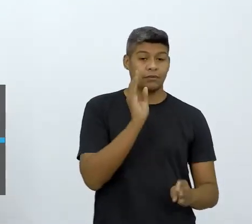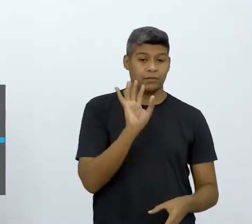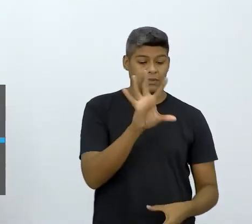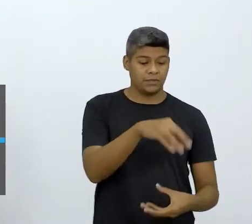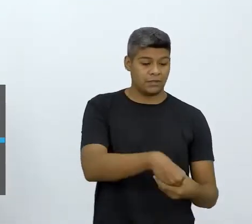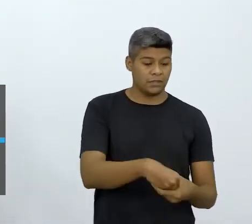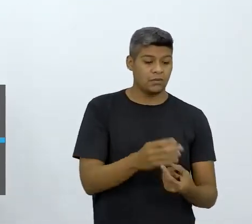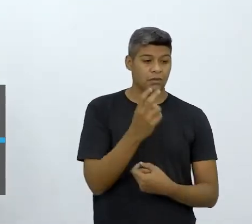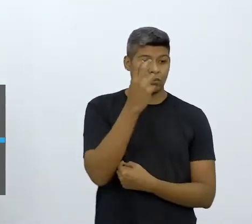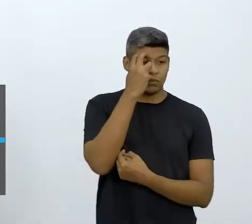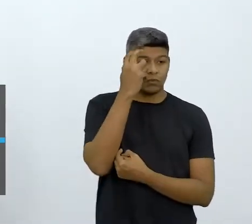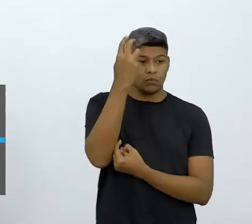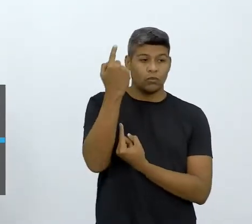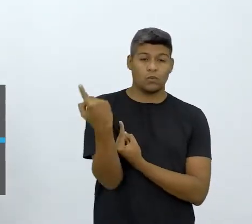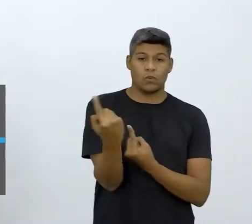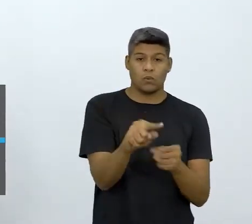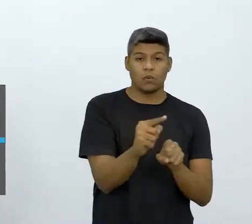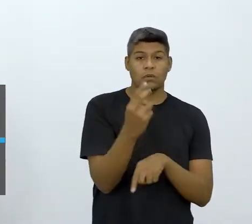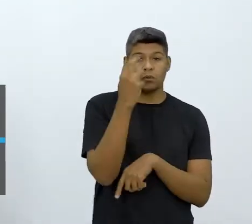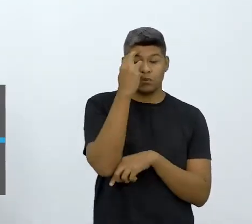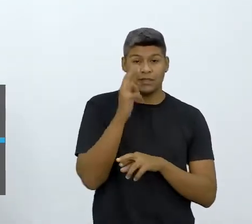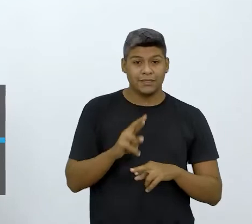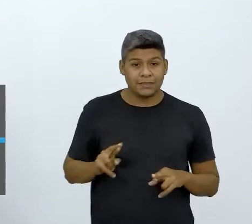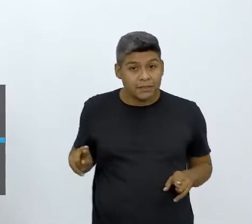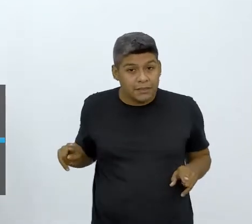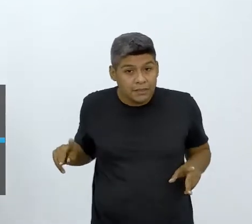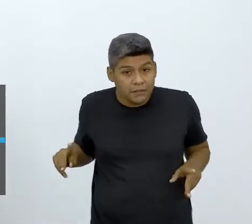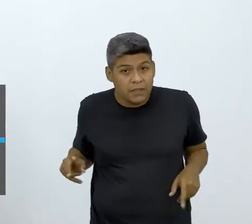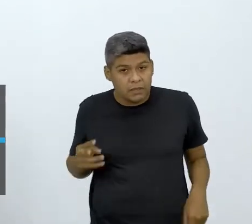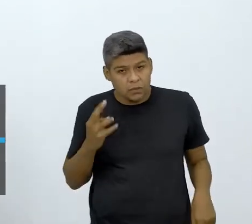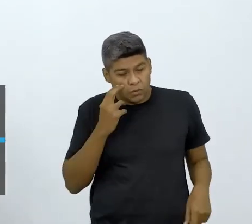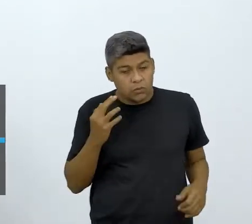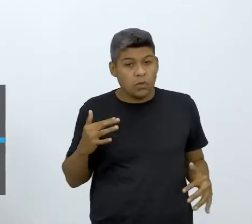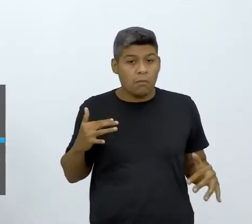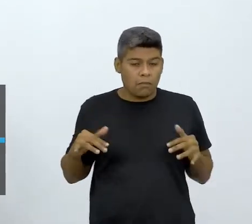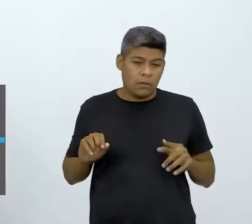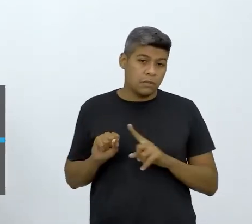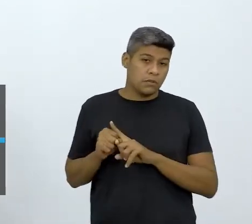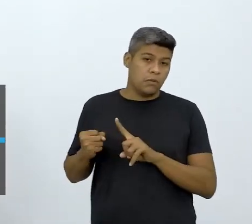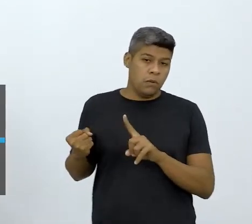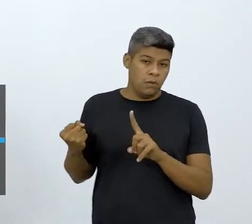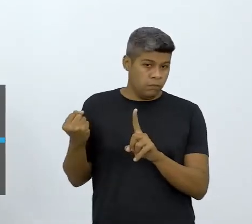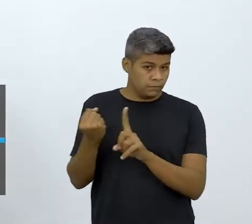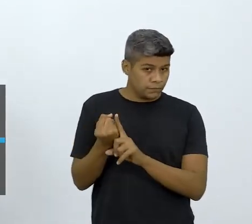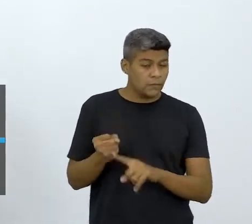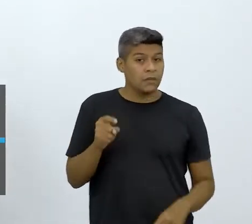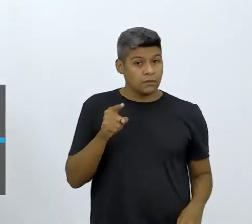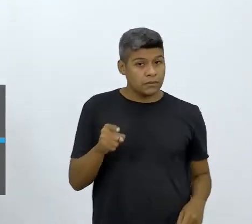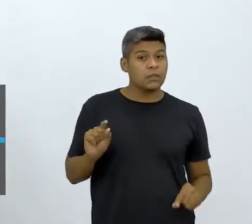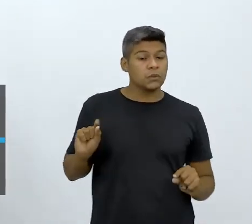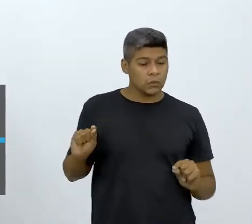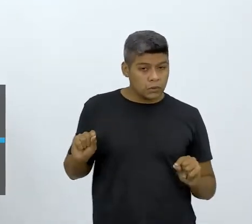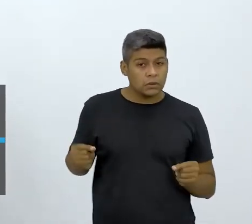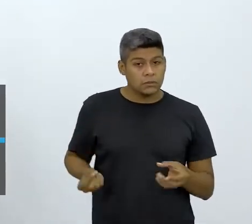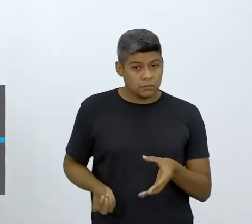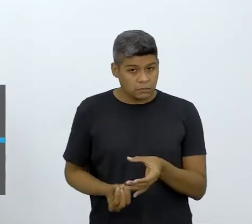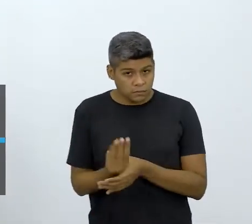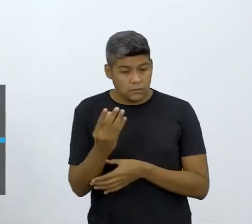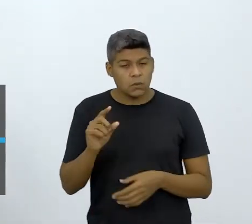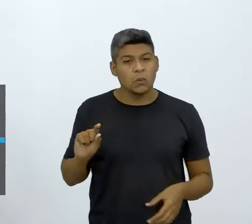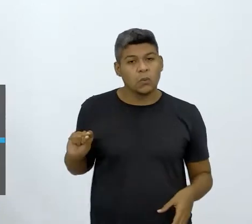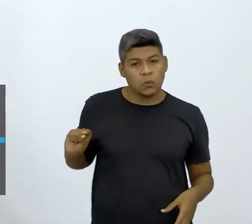da cultura a contracultura, as diferentes contraculturas, os movimentos sociais, vocês estão aplicando, né,